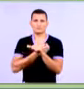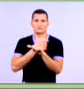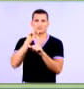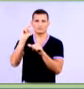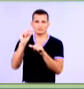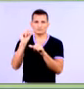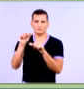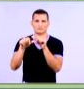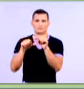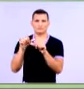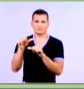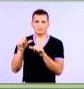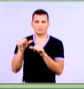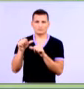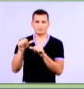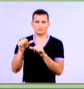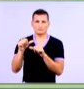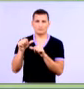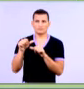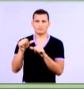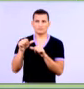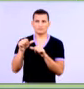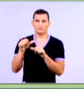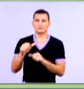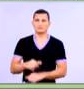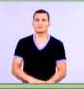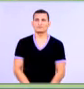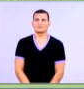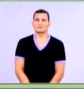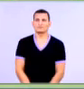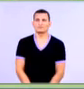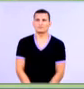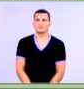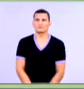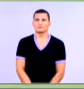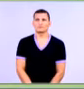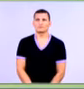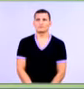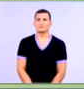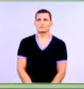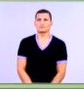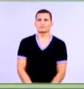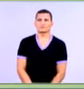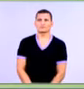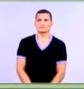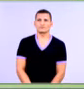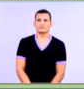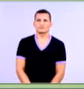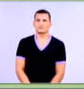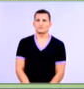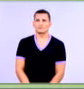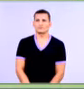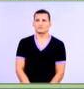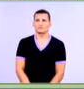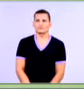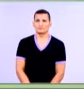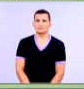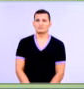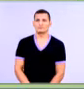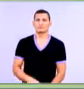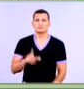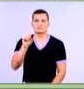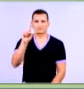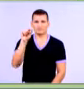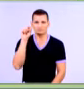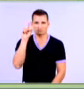1. Procuro o terceiro menor e troco com a gaveta 2. Então, como o próprio nome está dizendo, eu vou